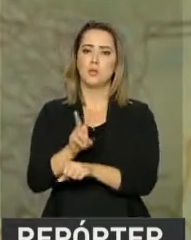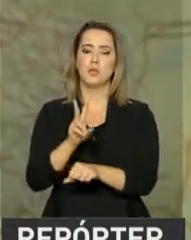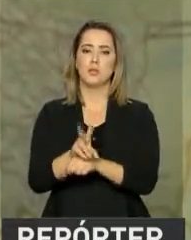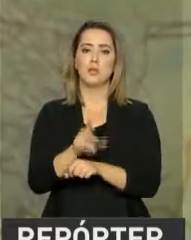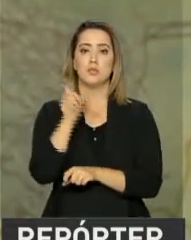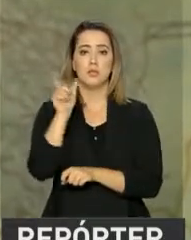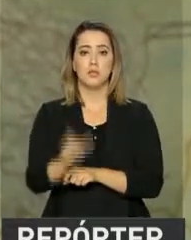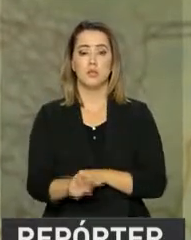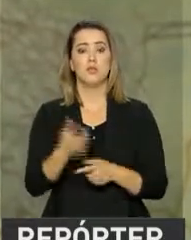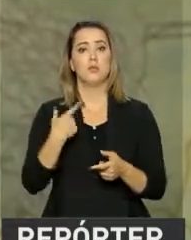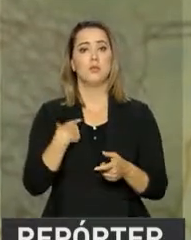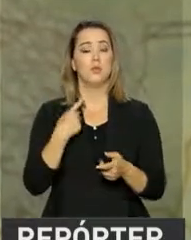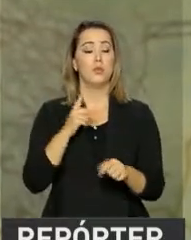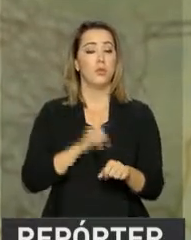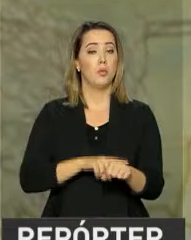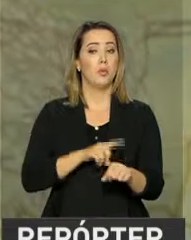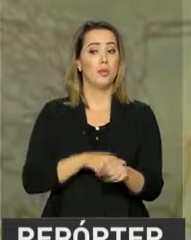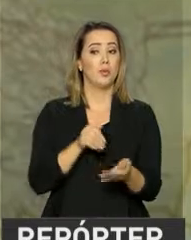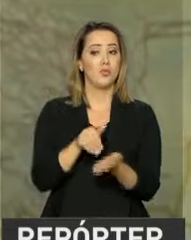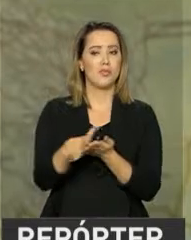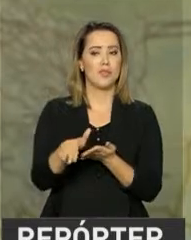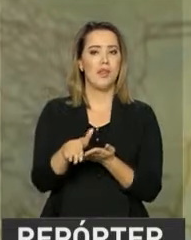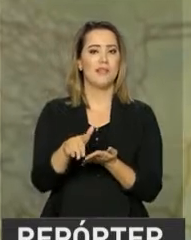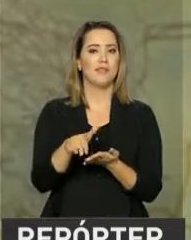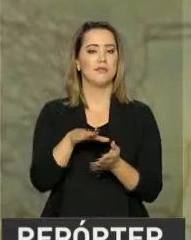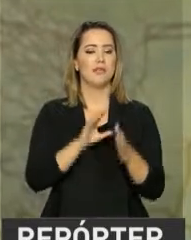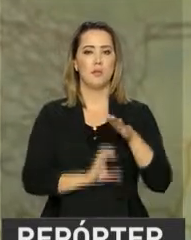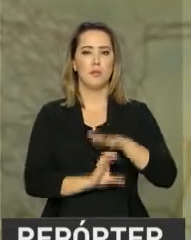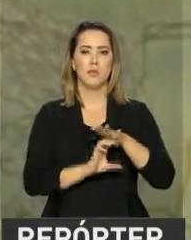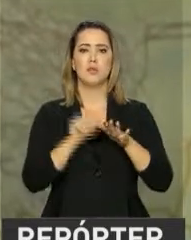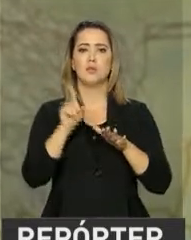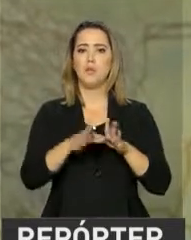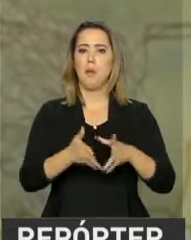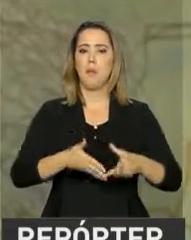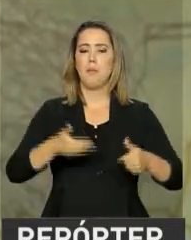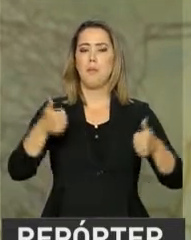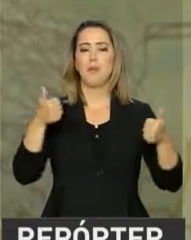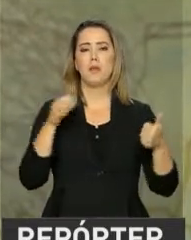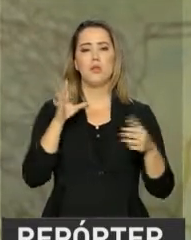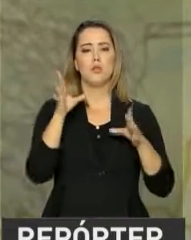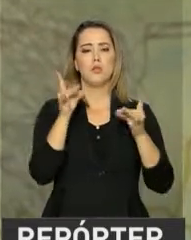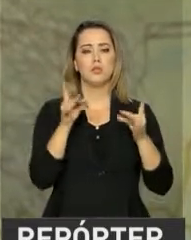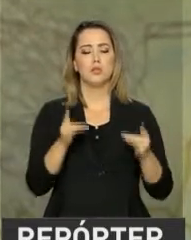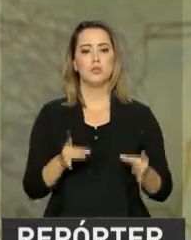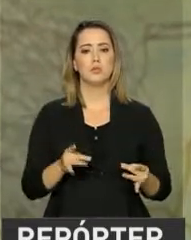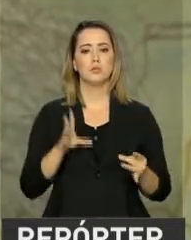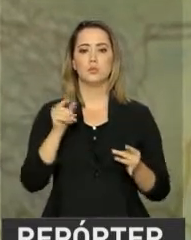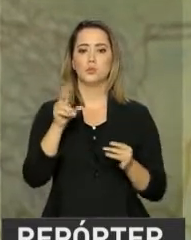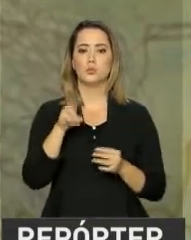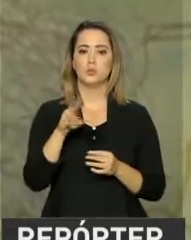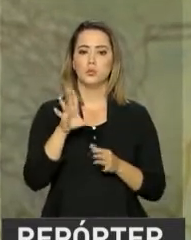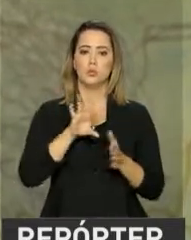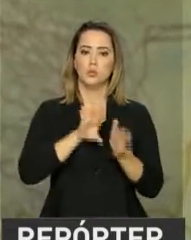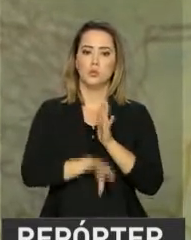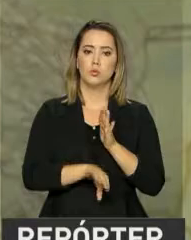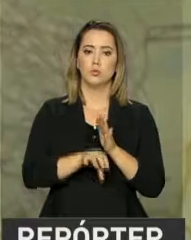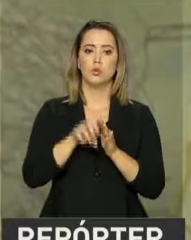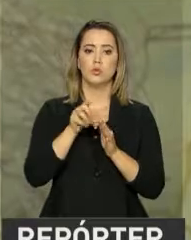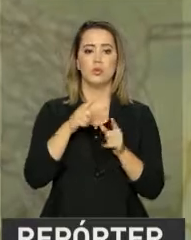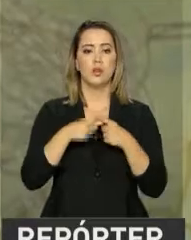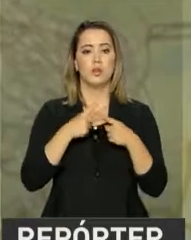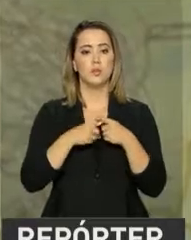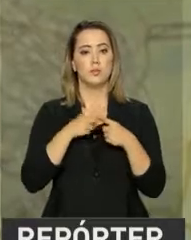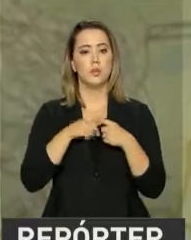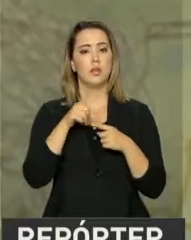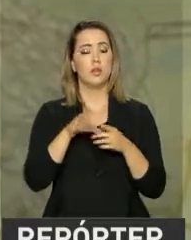o momento da rescisão tudo isso é melhorado ampliado detalhado nunca retirada porque são